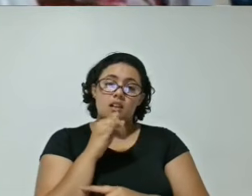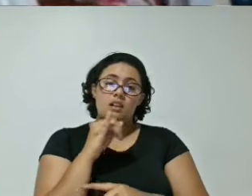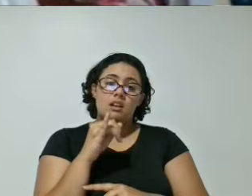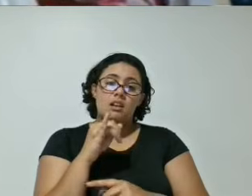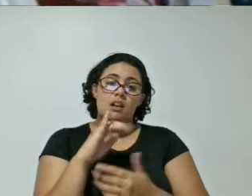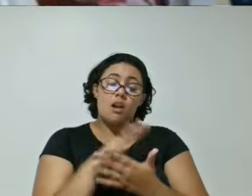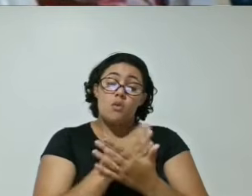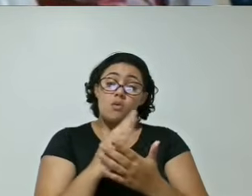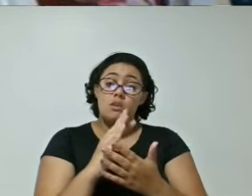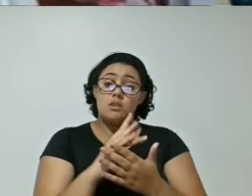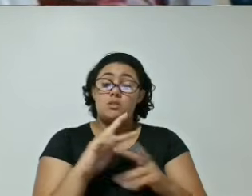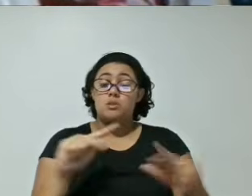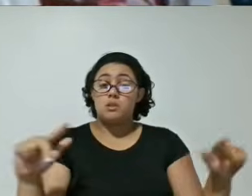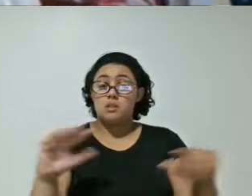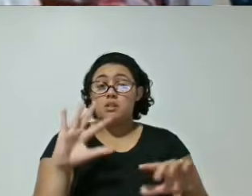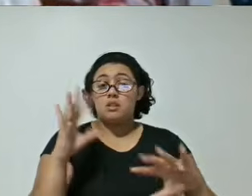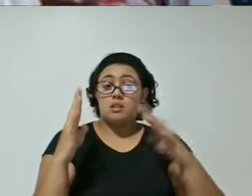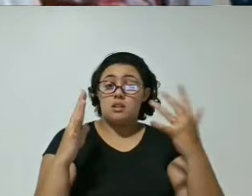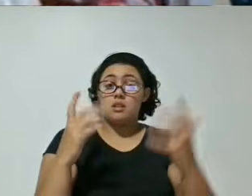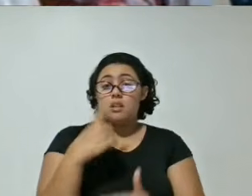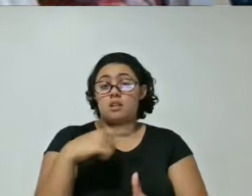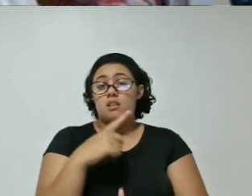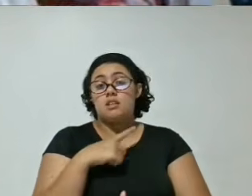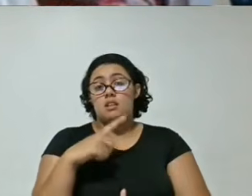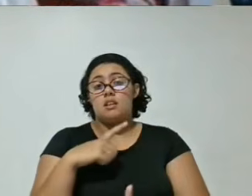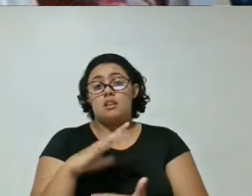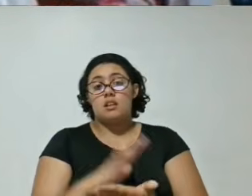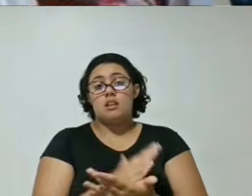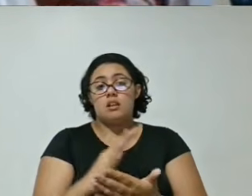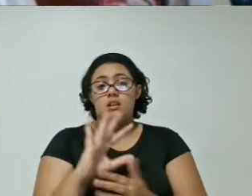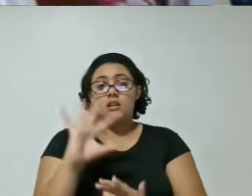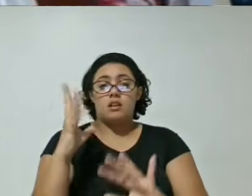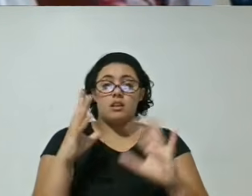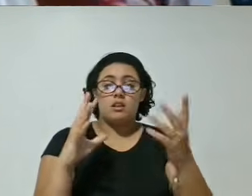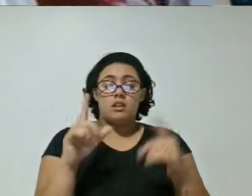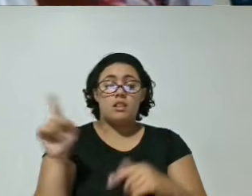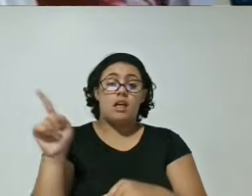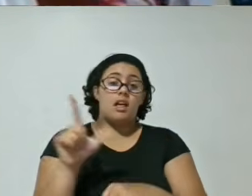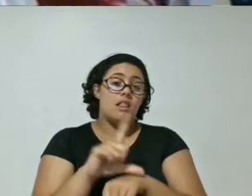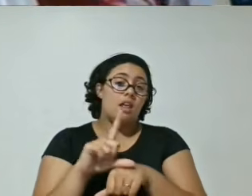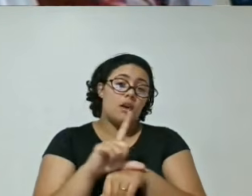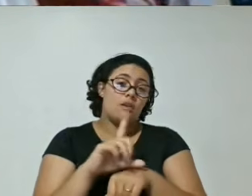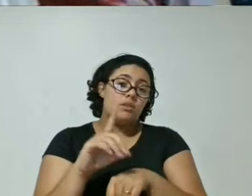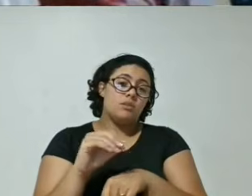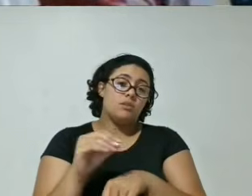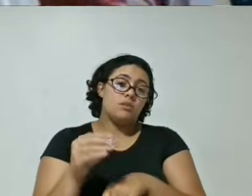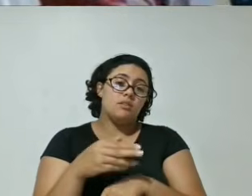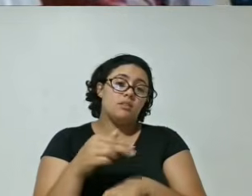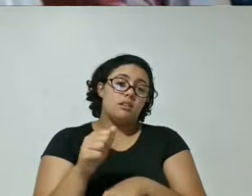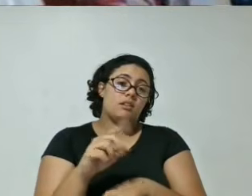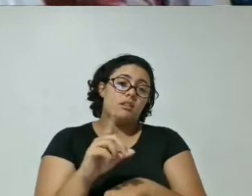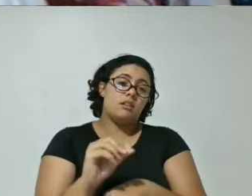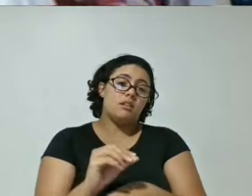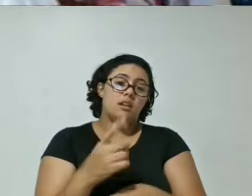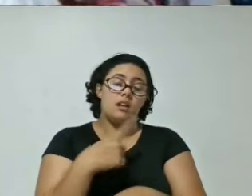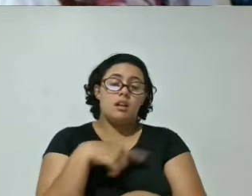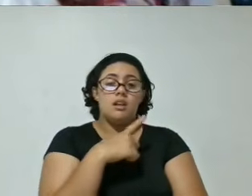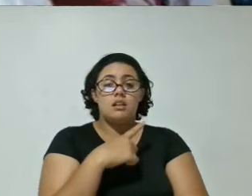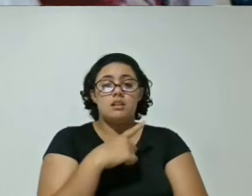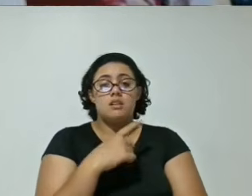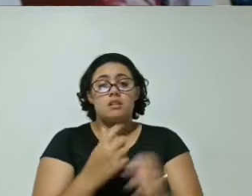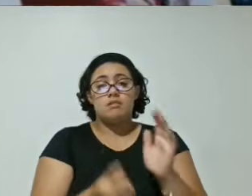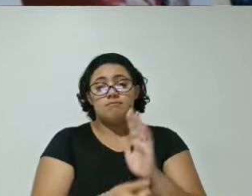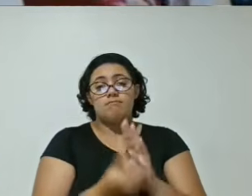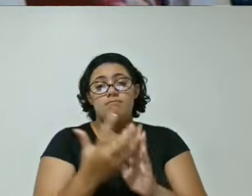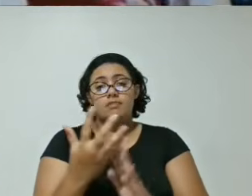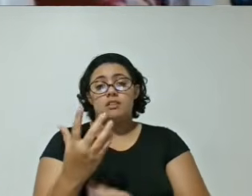alguns momentos também, nós tivemos alguns casos muito parecidos lá na Lagoa do Nado, e a gente, né, muitas vezes poderia ter mandado, por